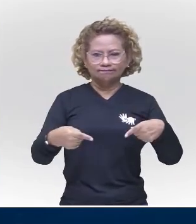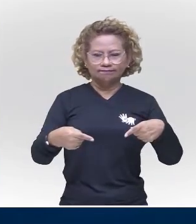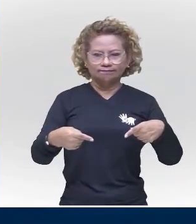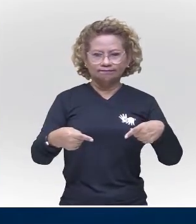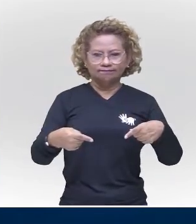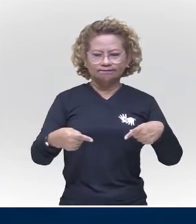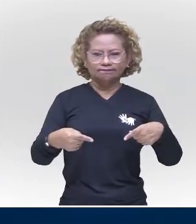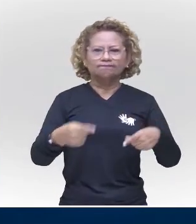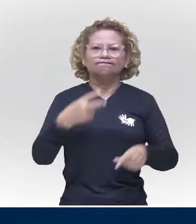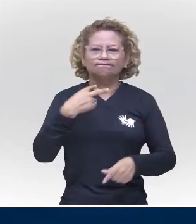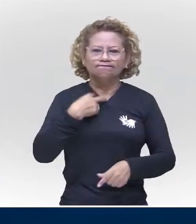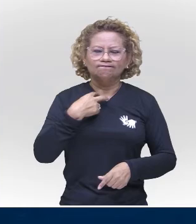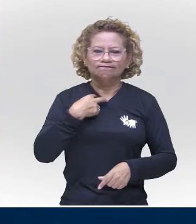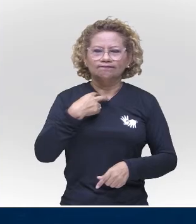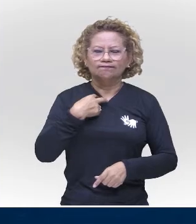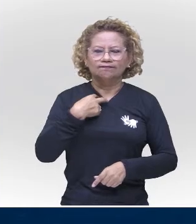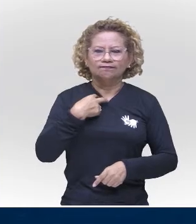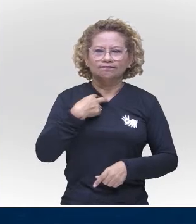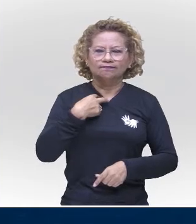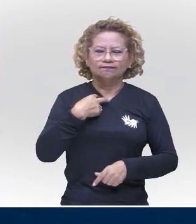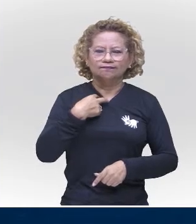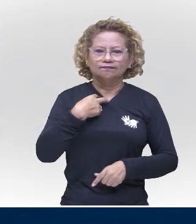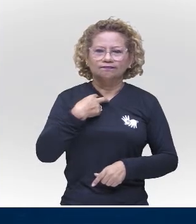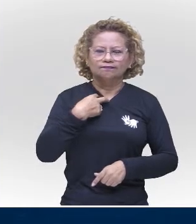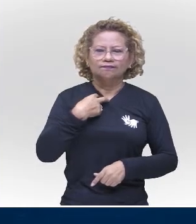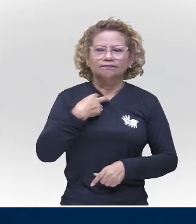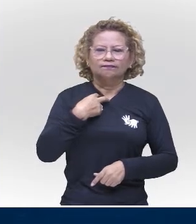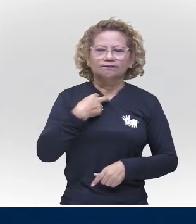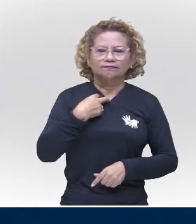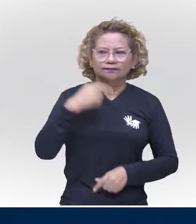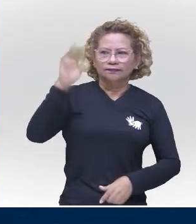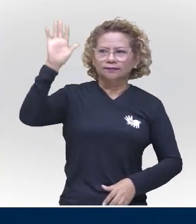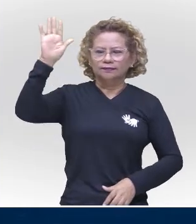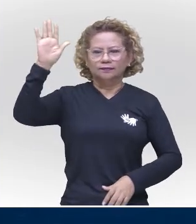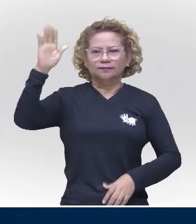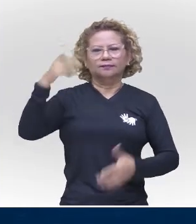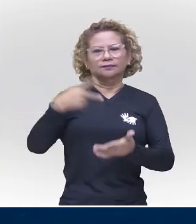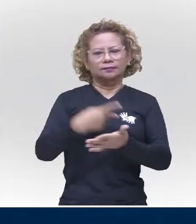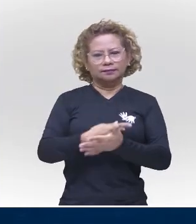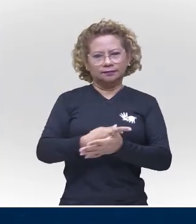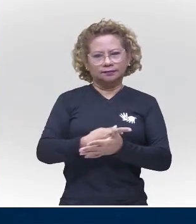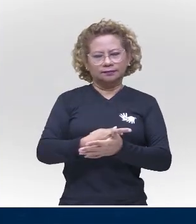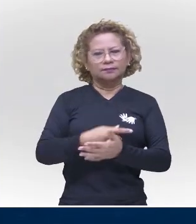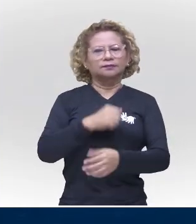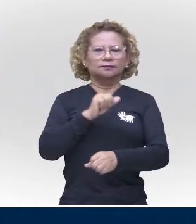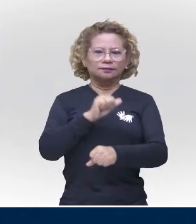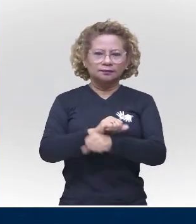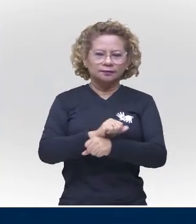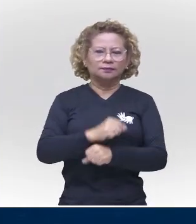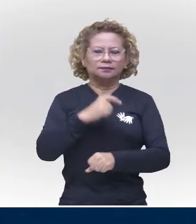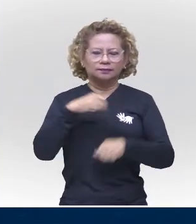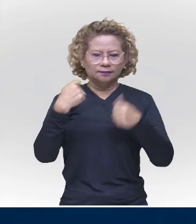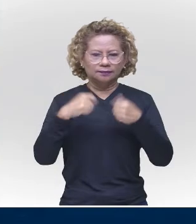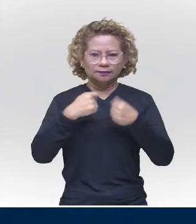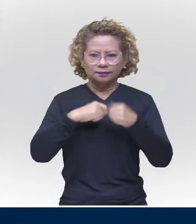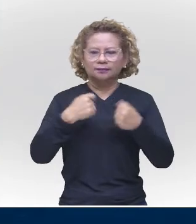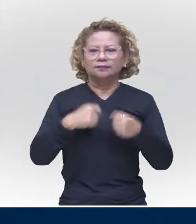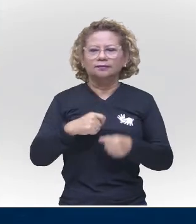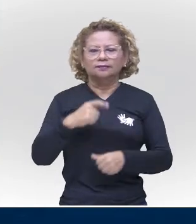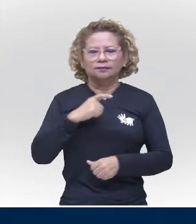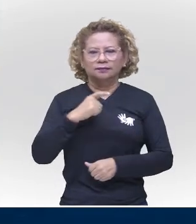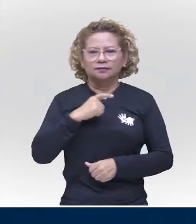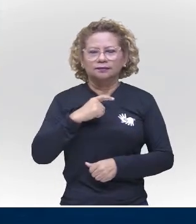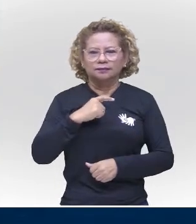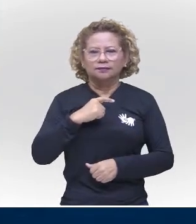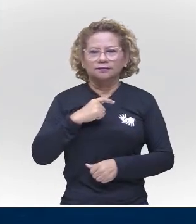pode ajudá-lo ou prejudicá-lo na competição, de acordo com as técnicas e táticas que eu estou formando